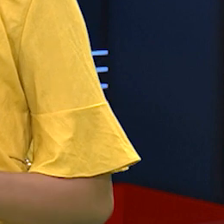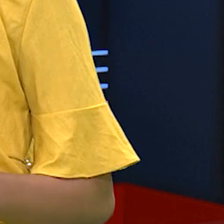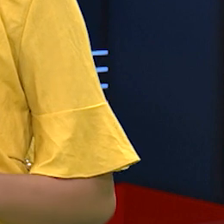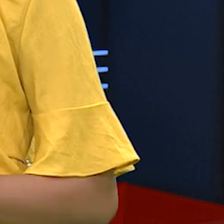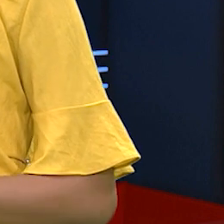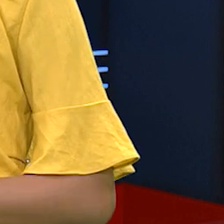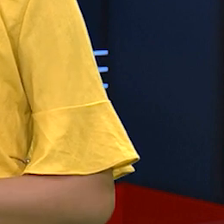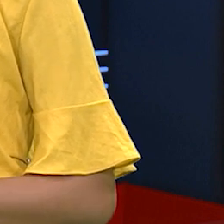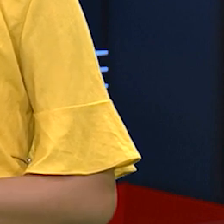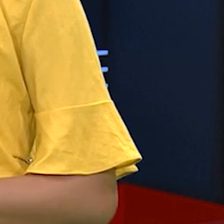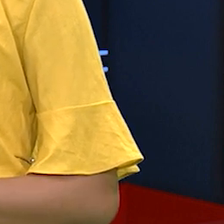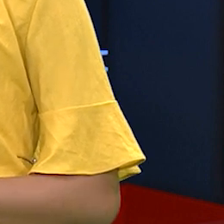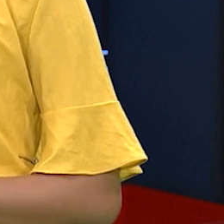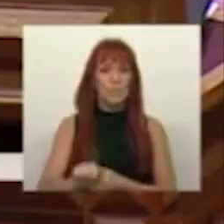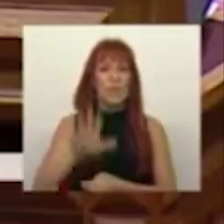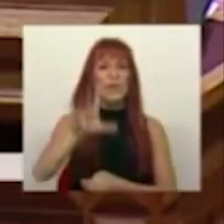da Vinci.